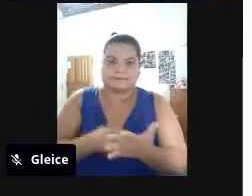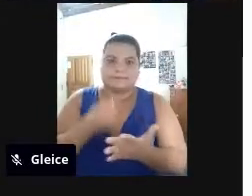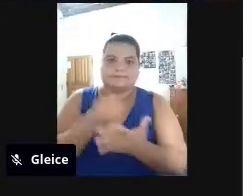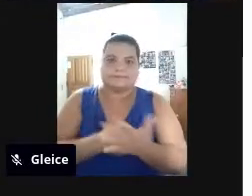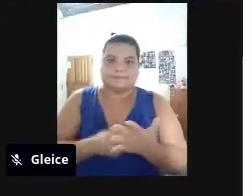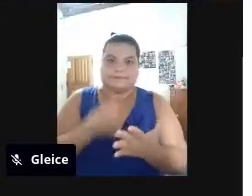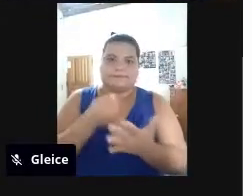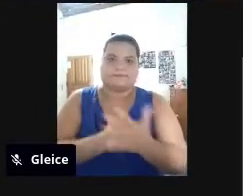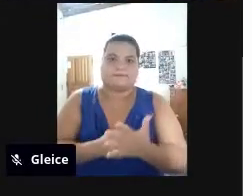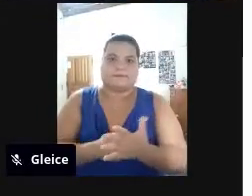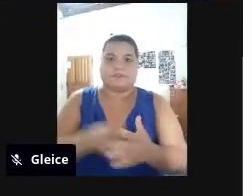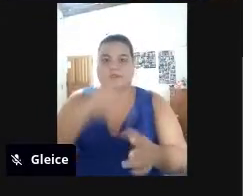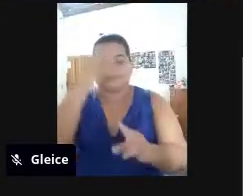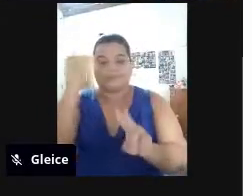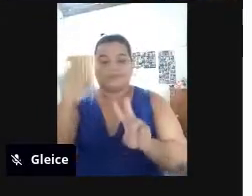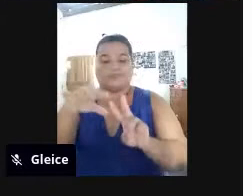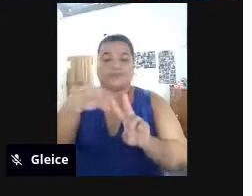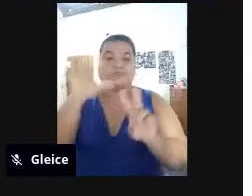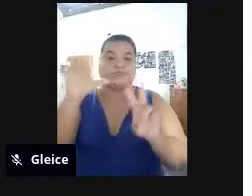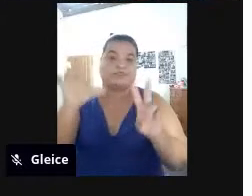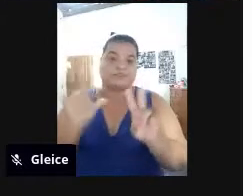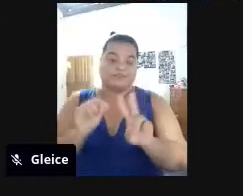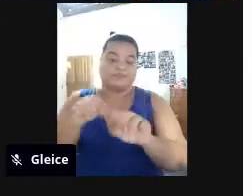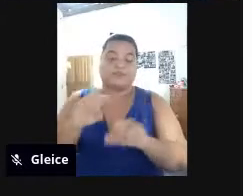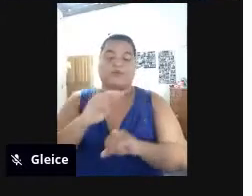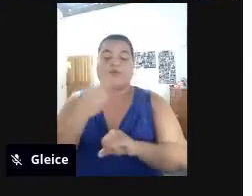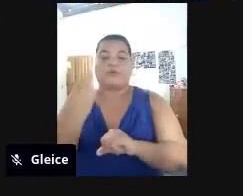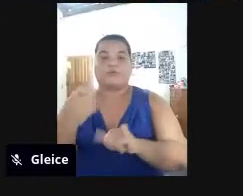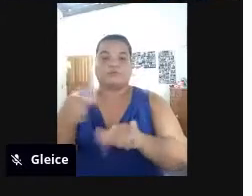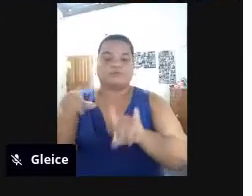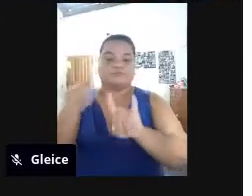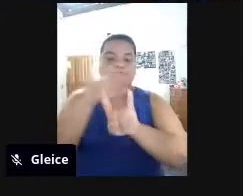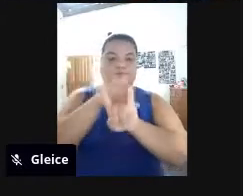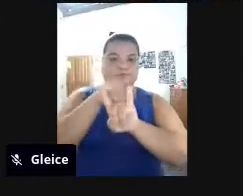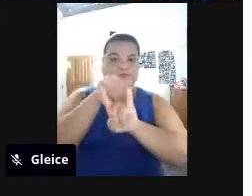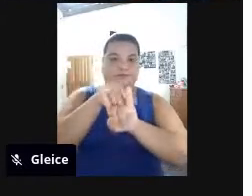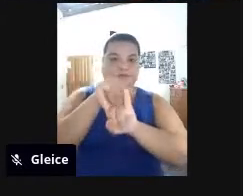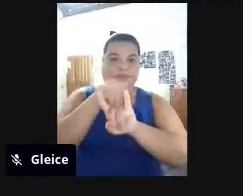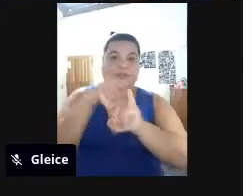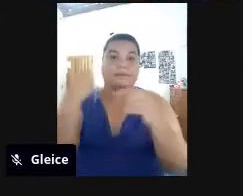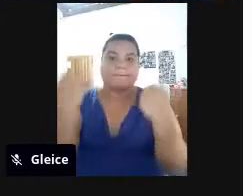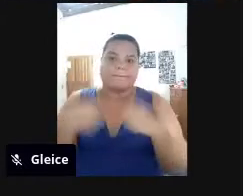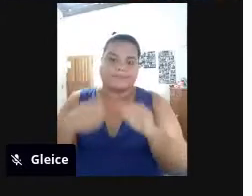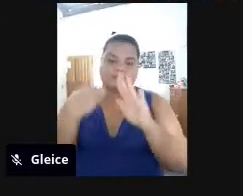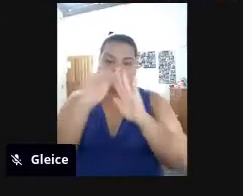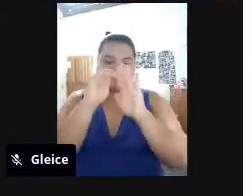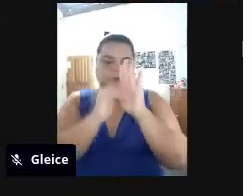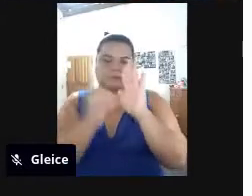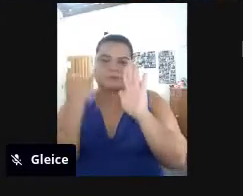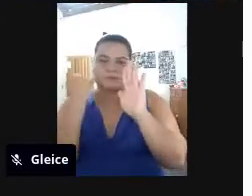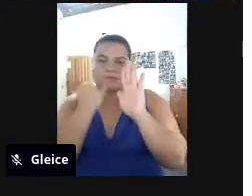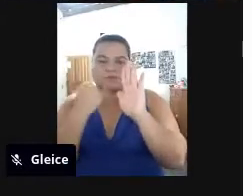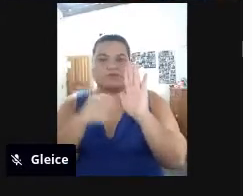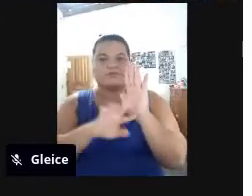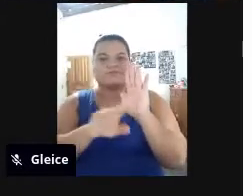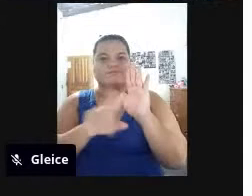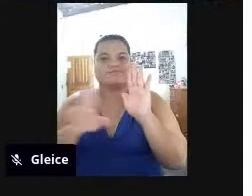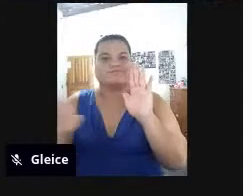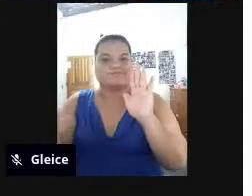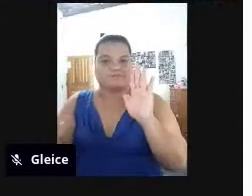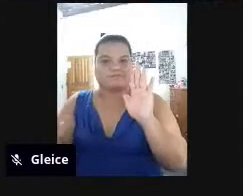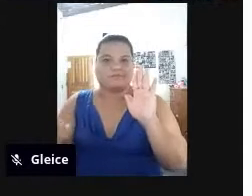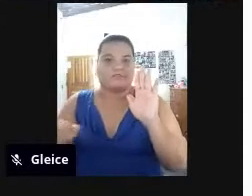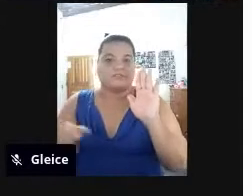querer cardápios diversificados. Não só de querer, gente, ele precisa disso. Ele precisa saber, por exemplo, colocar